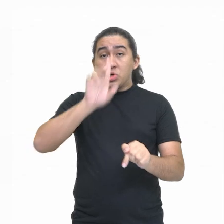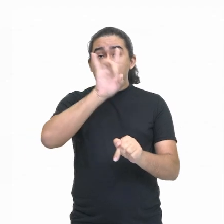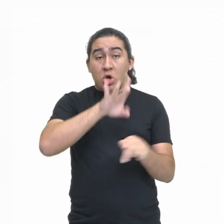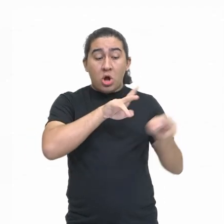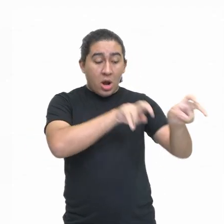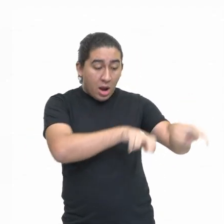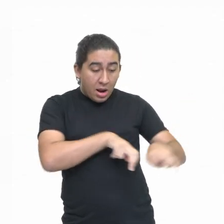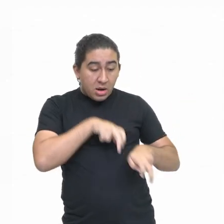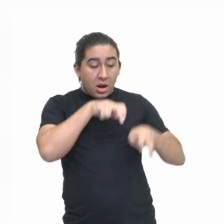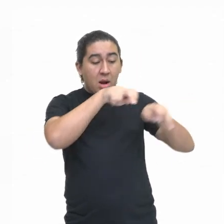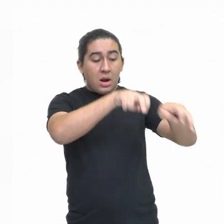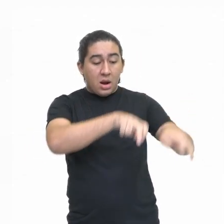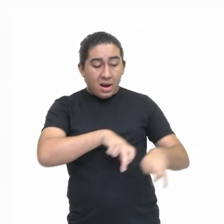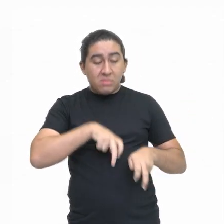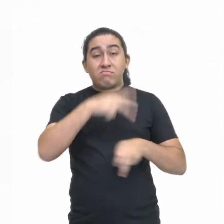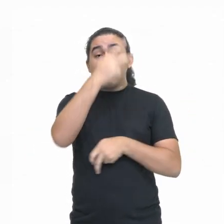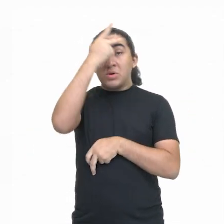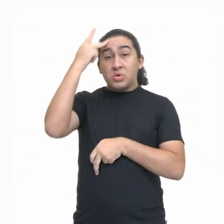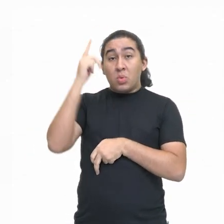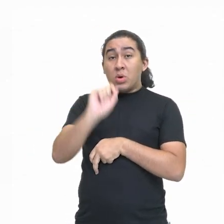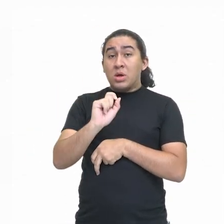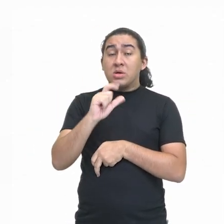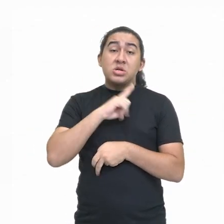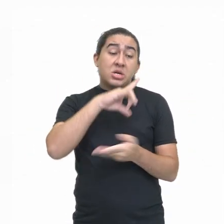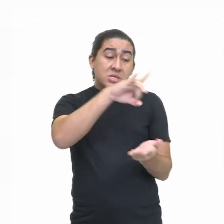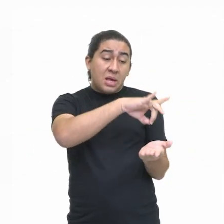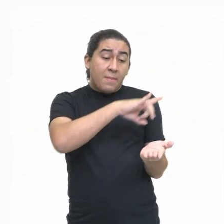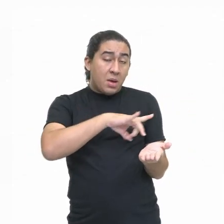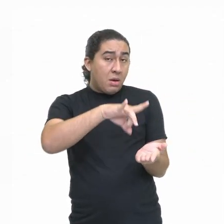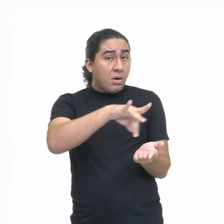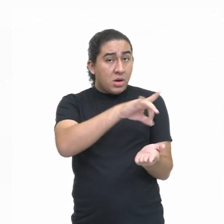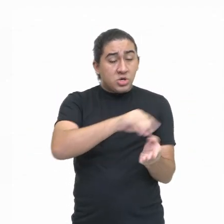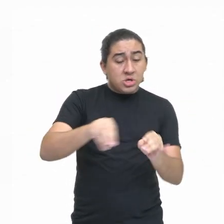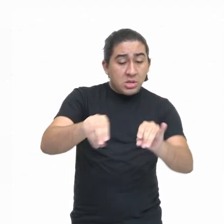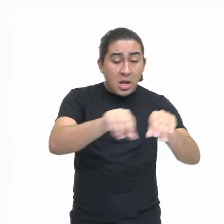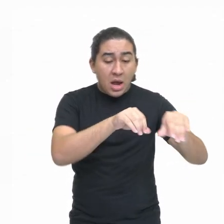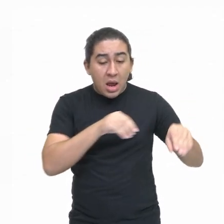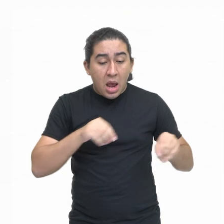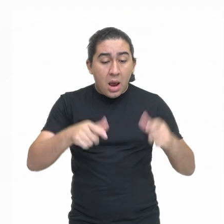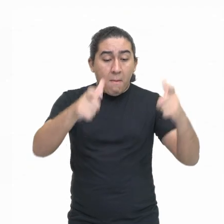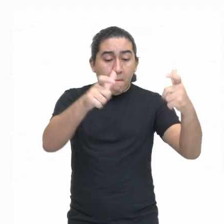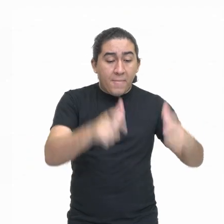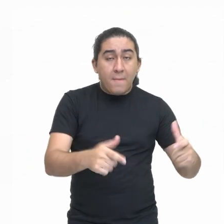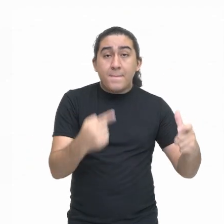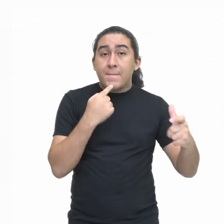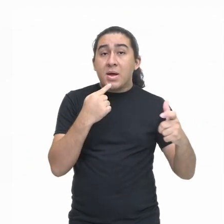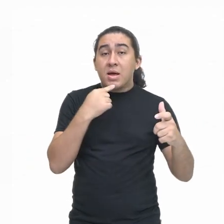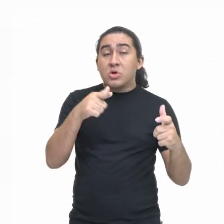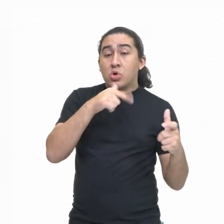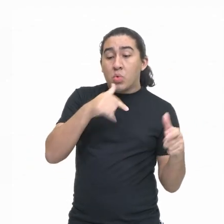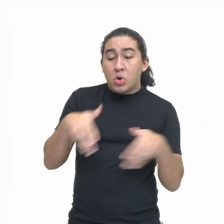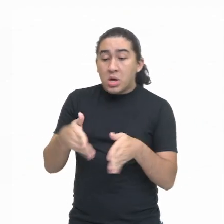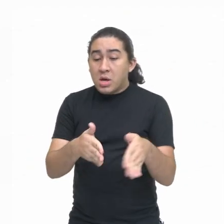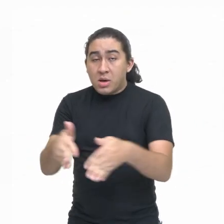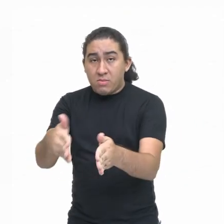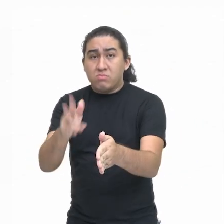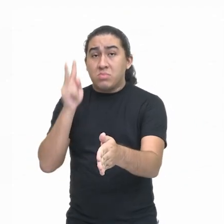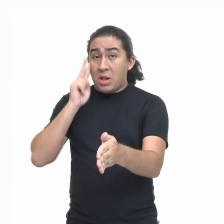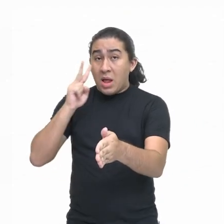que significava que a maioria das pessoas cultivava. As terras ao redor dos rios, né, vermelho e